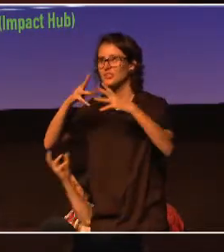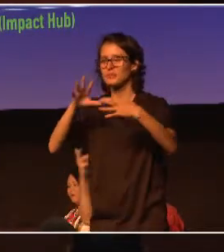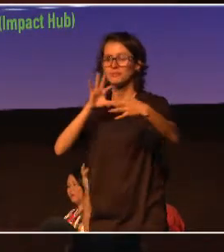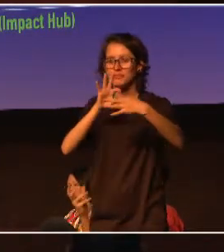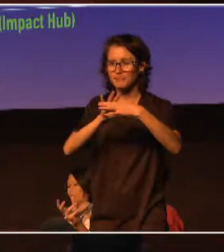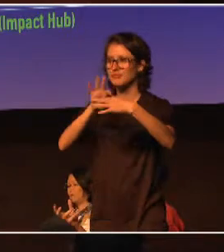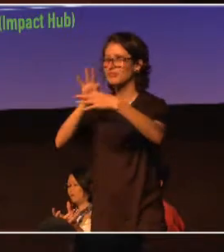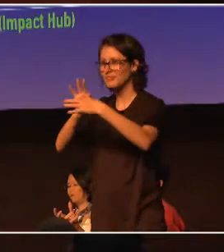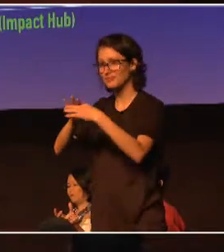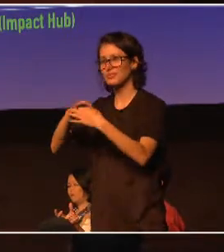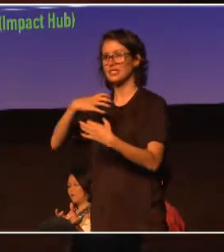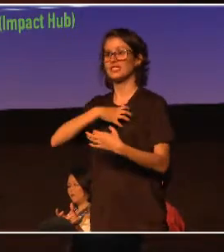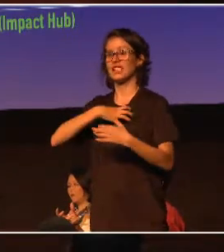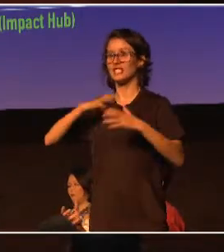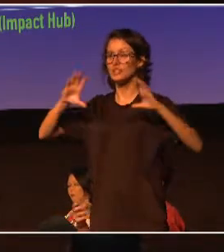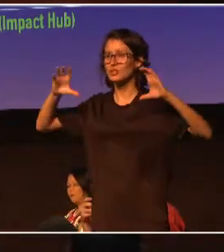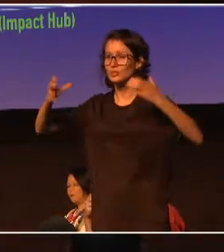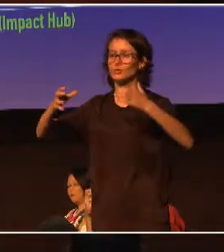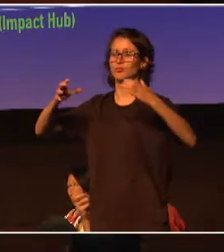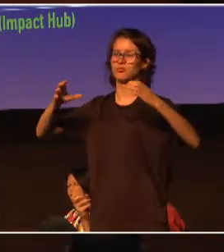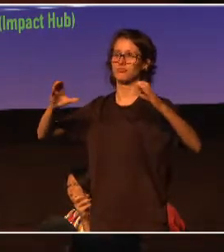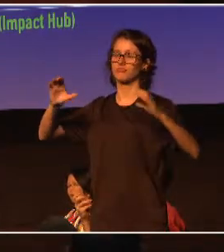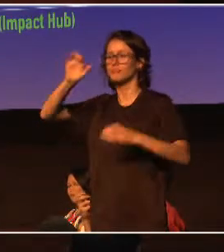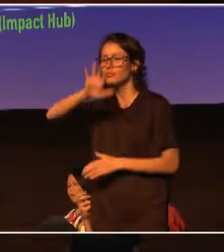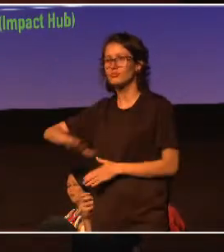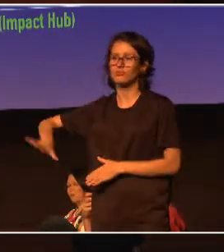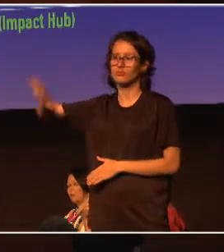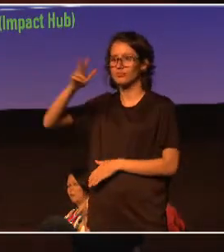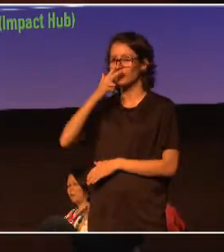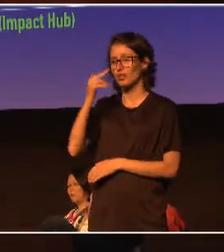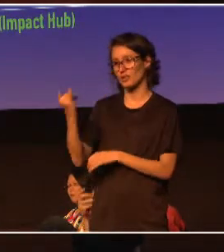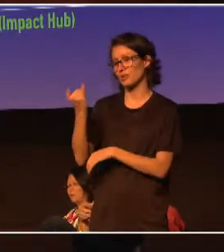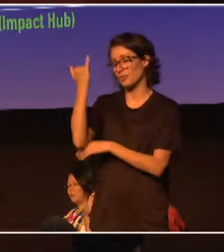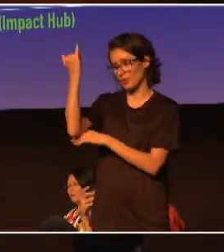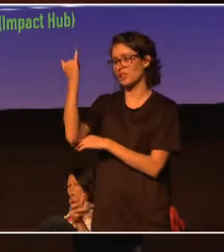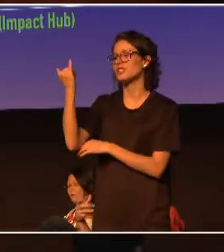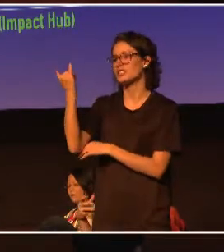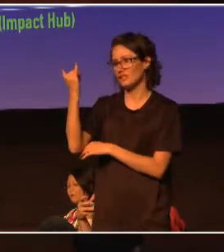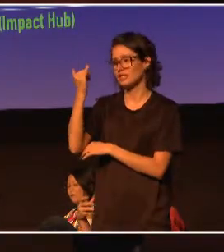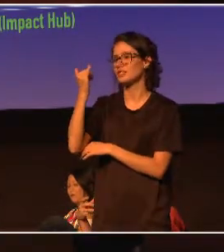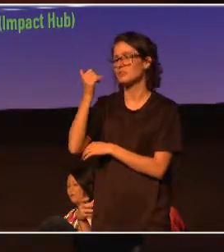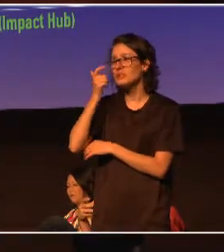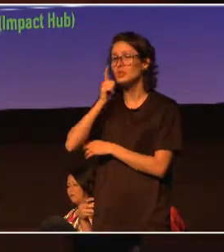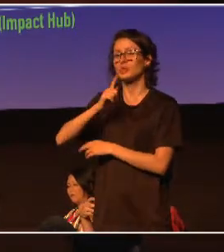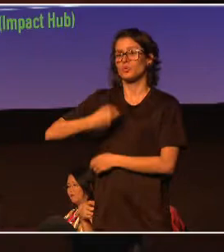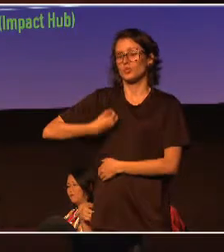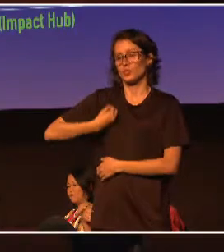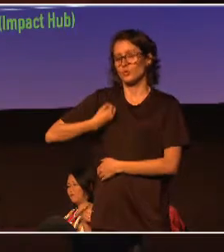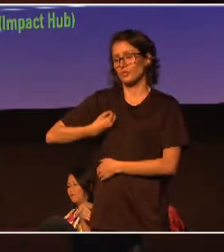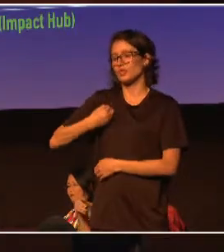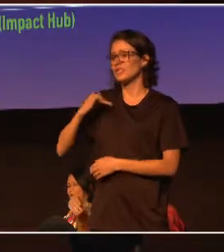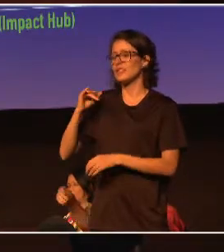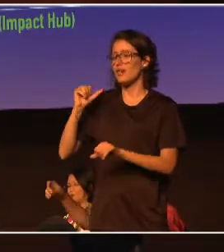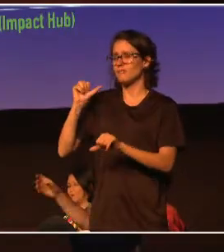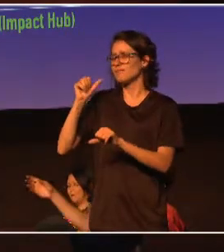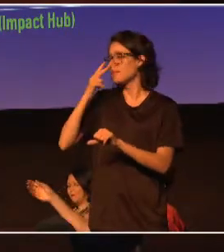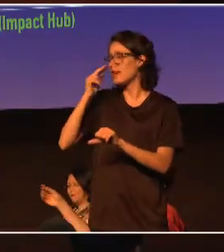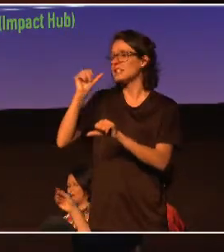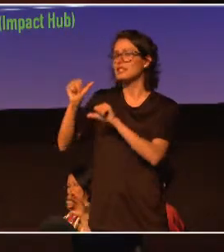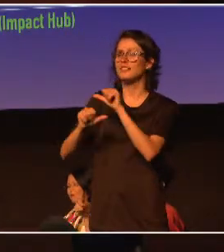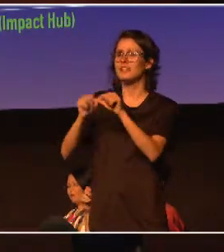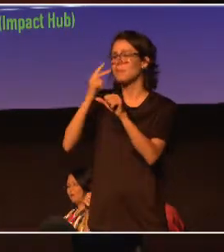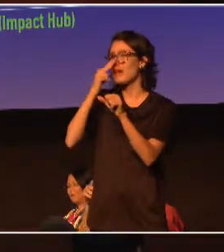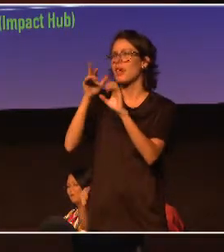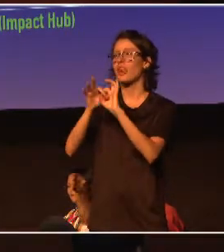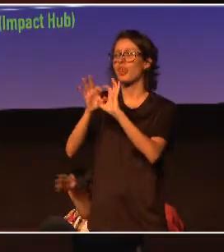grupos e conectado nesse grupão. Então, acho que isso é algo bem importante para a comunidade continuar viva. Senão ela vira uma rede meio